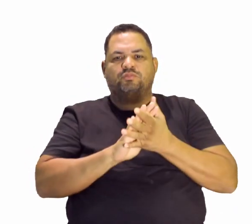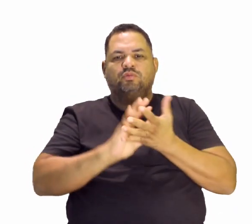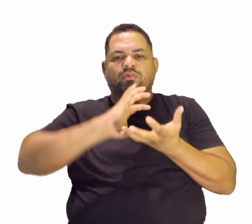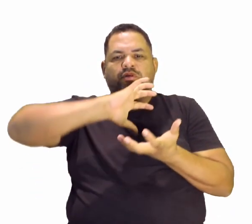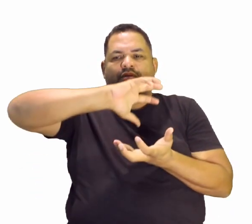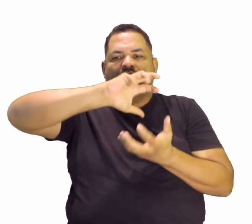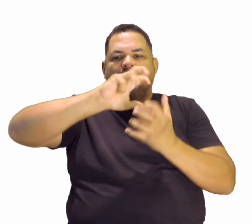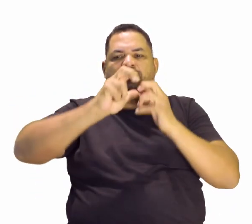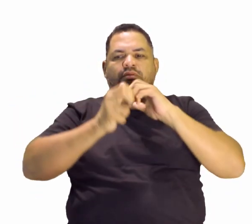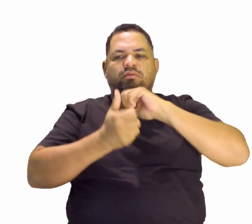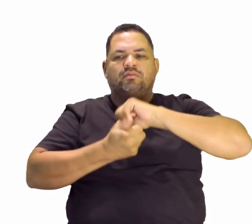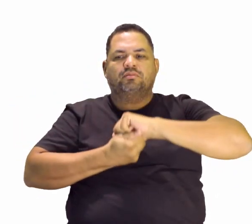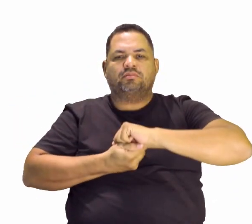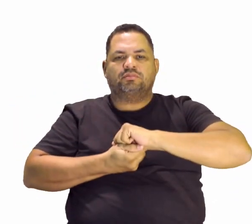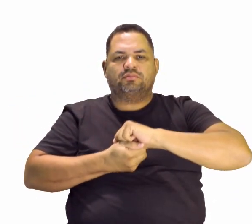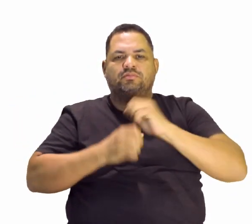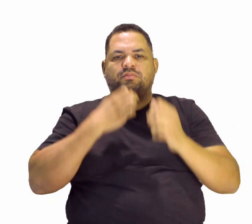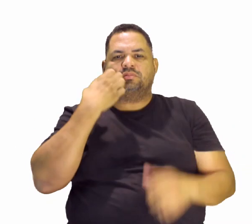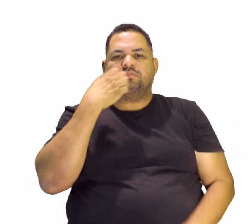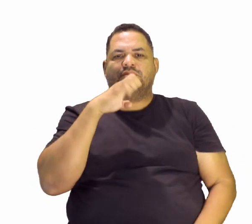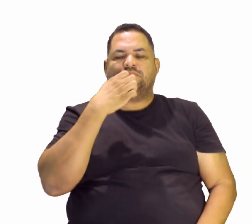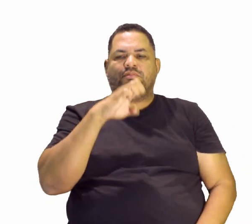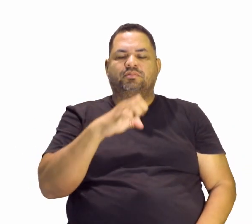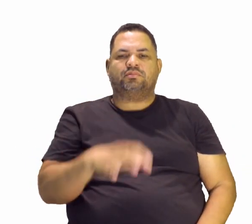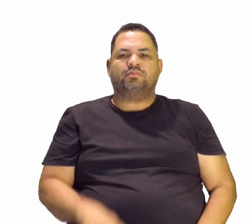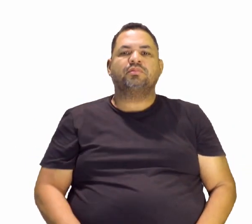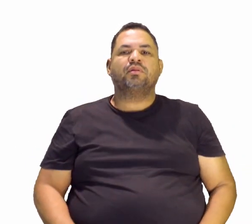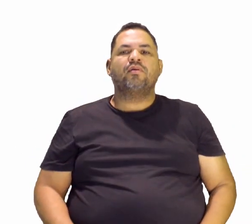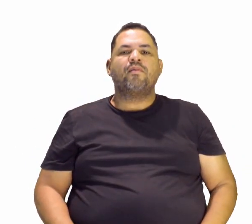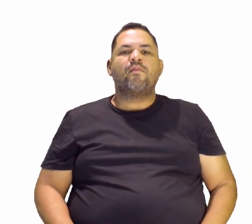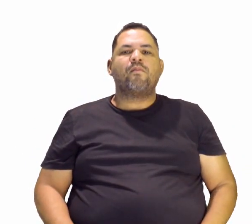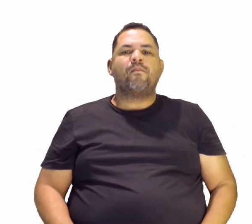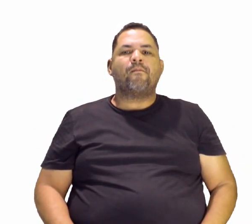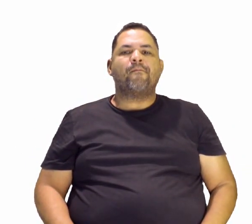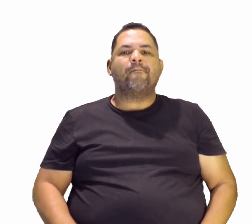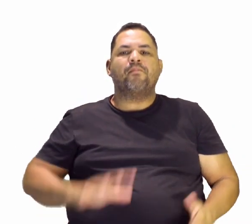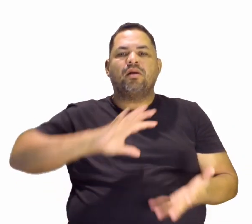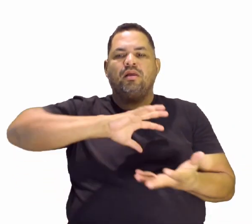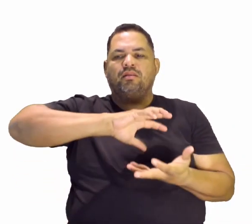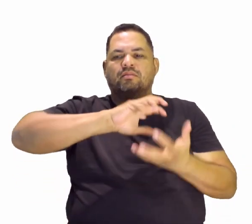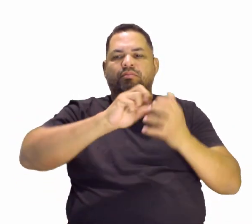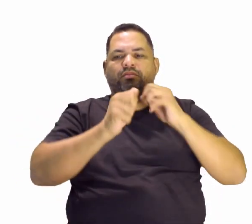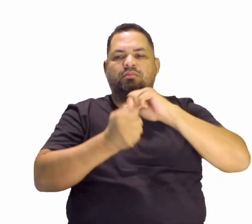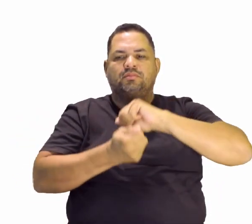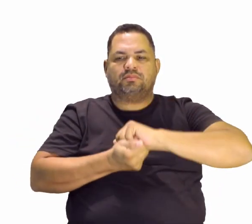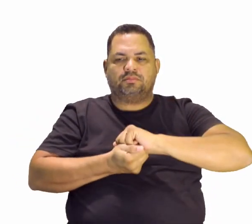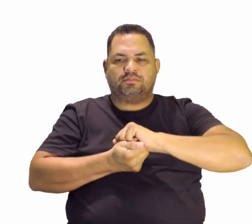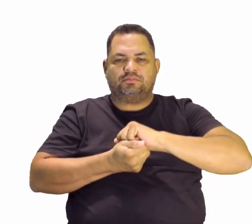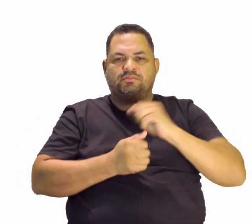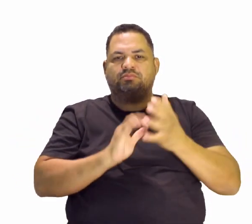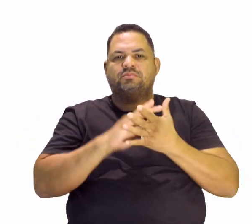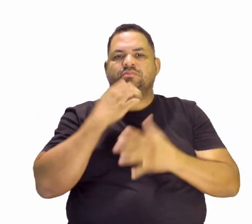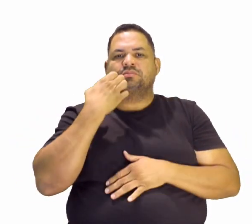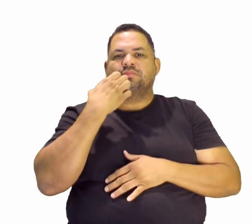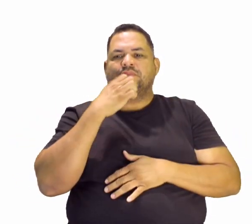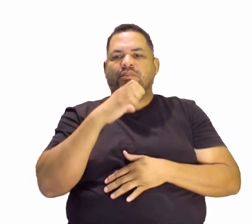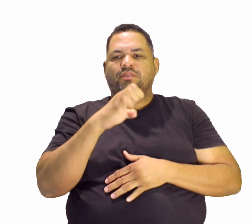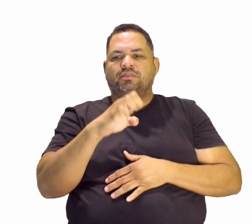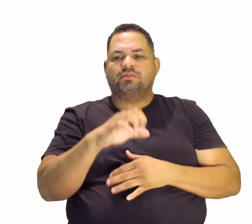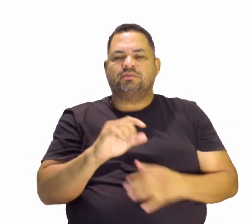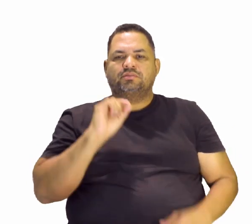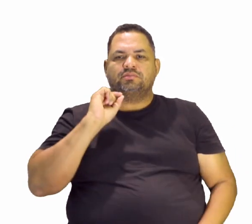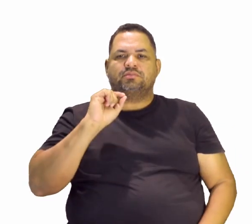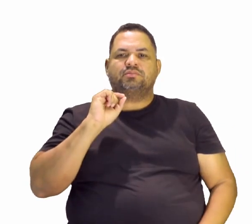metabolismo energético. Metabolismo energético. Você tem ideia aí do que a professora está